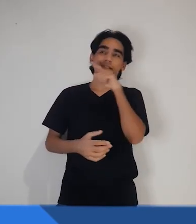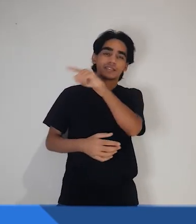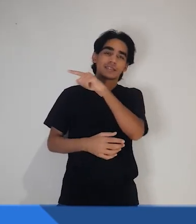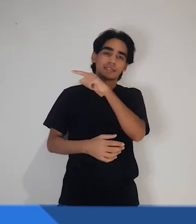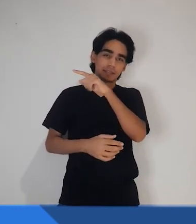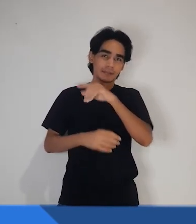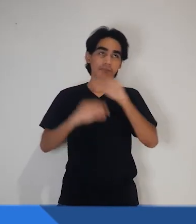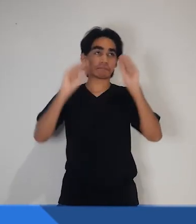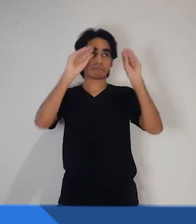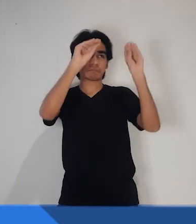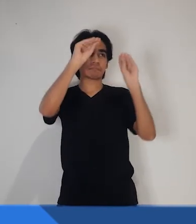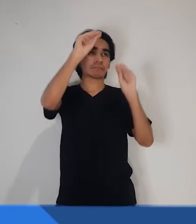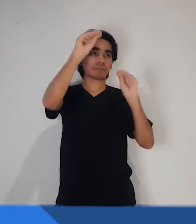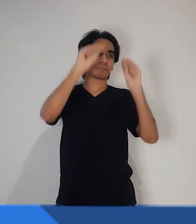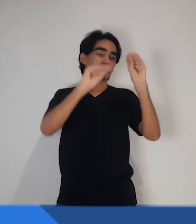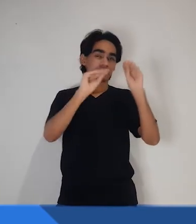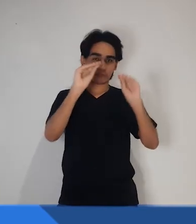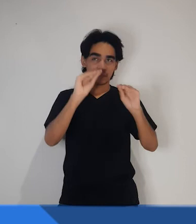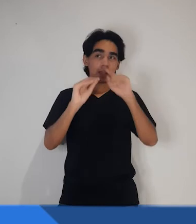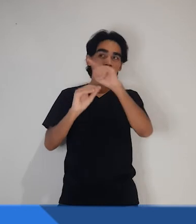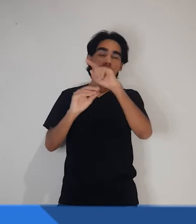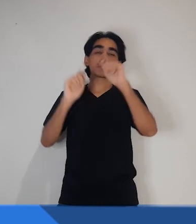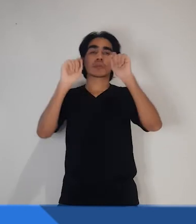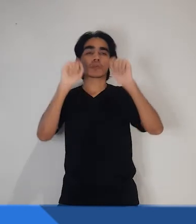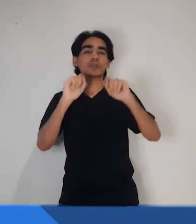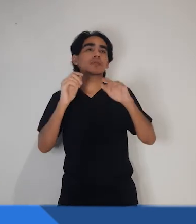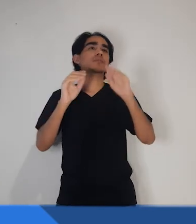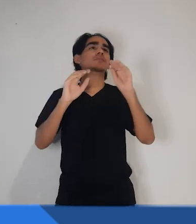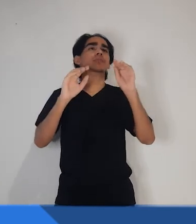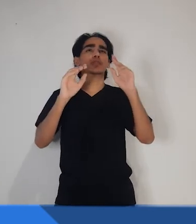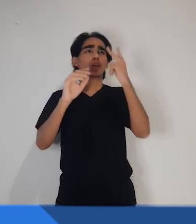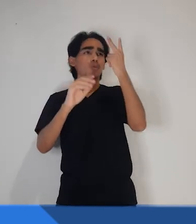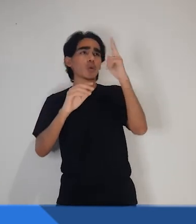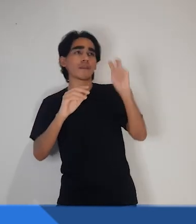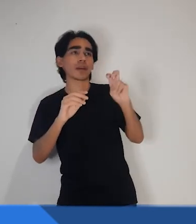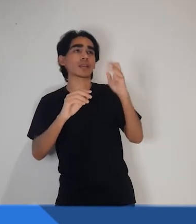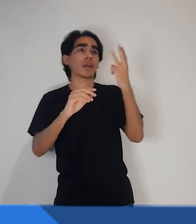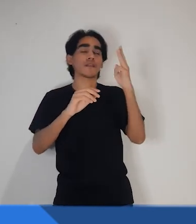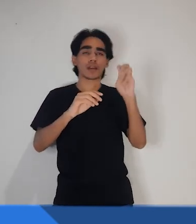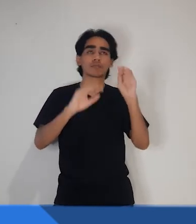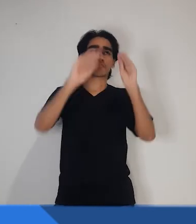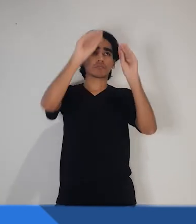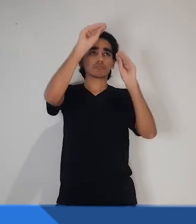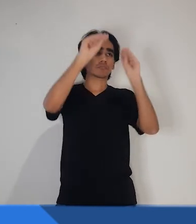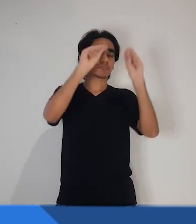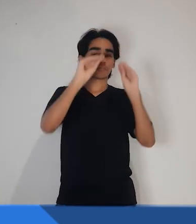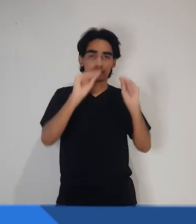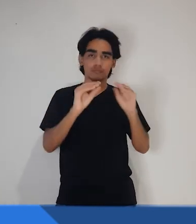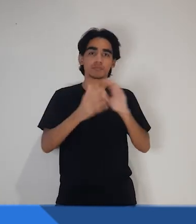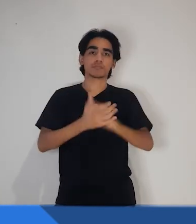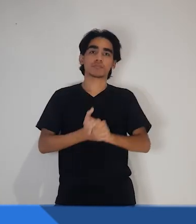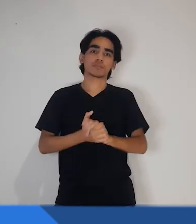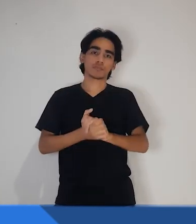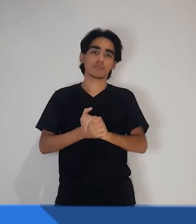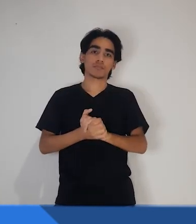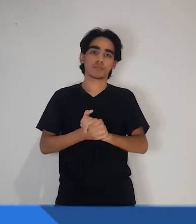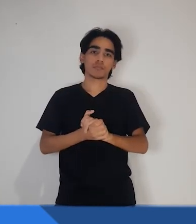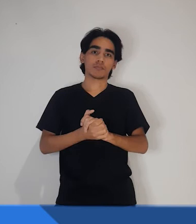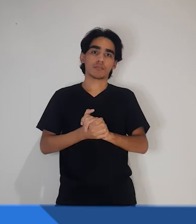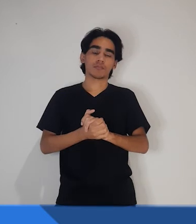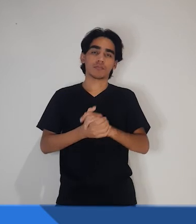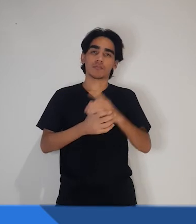Então o que a gente fez? Escreveu o texto das questões, aliás, o texto da questão, né? Com